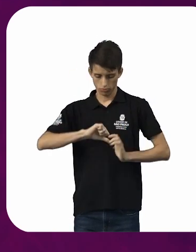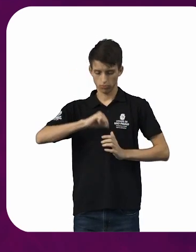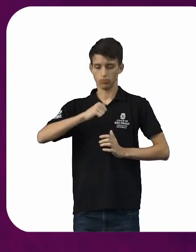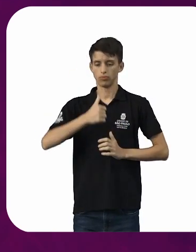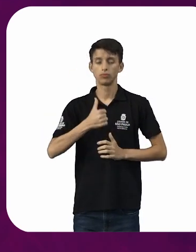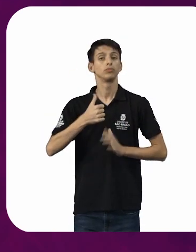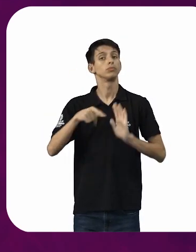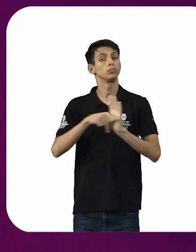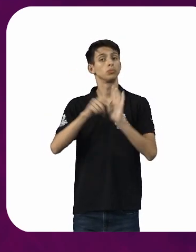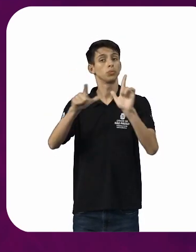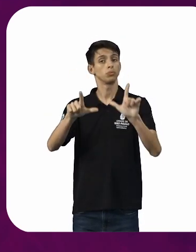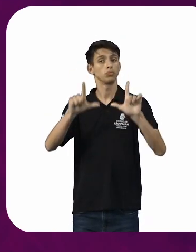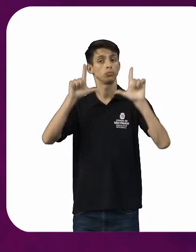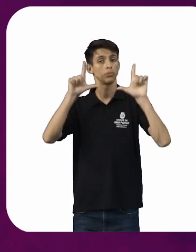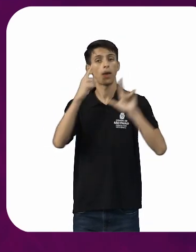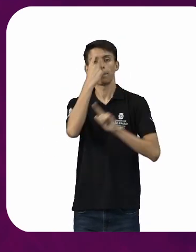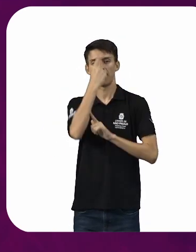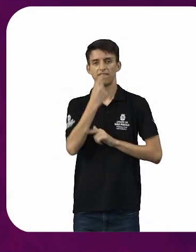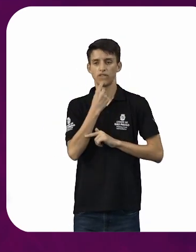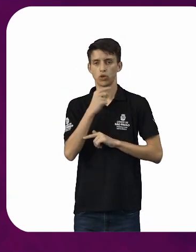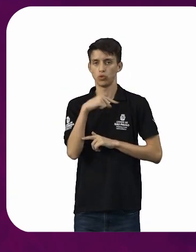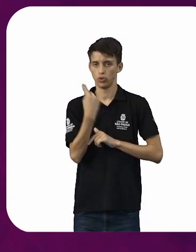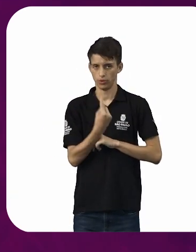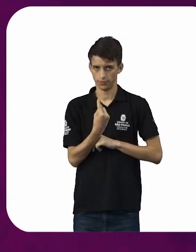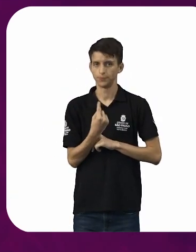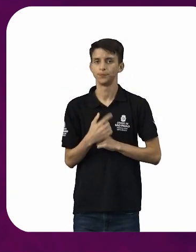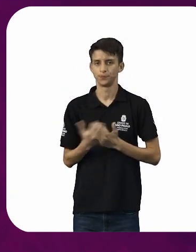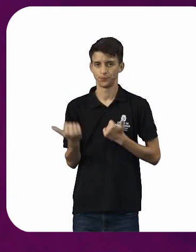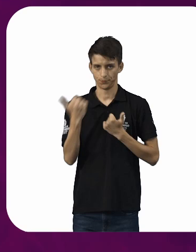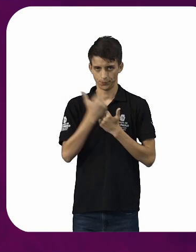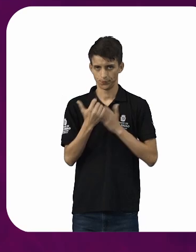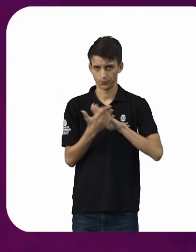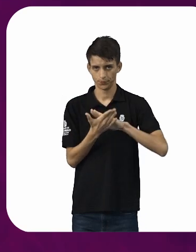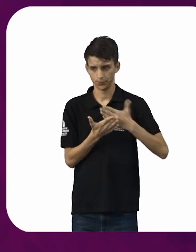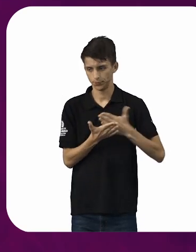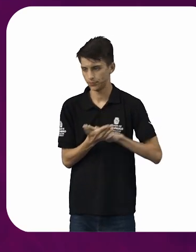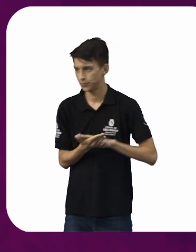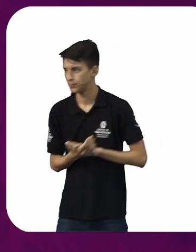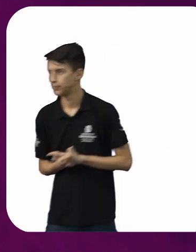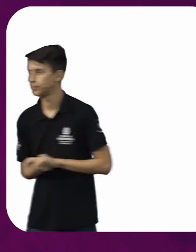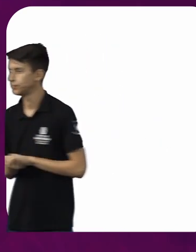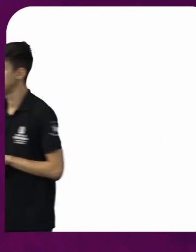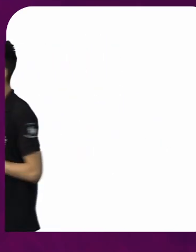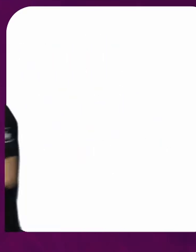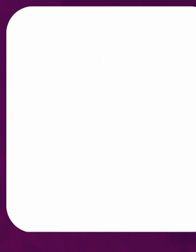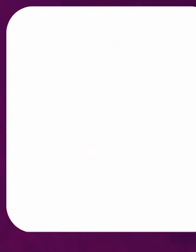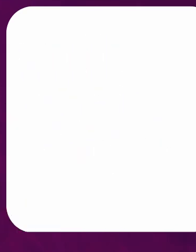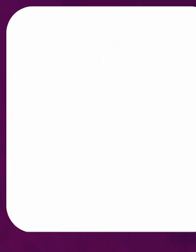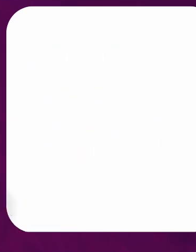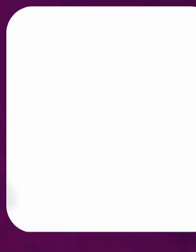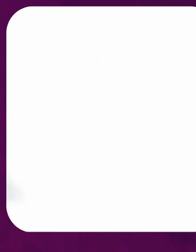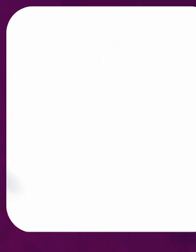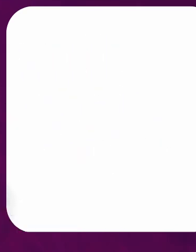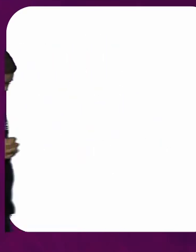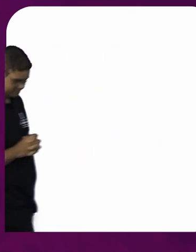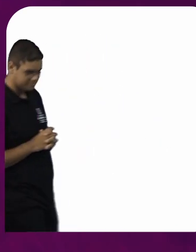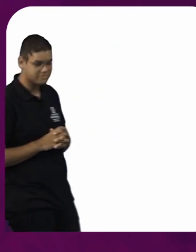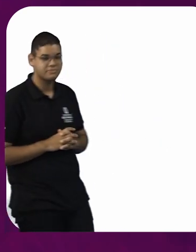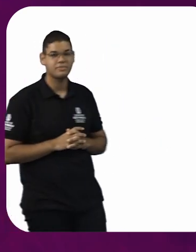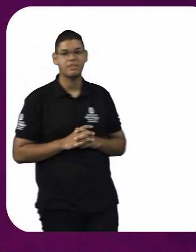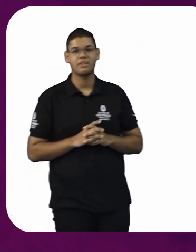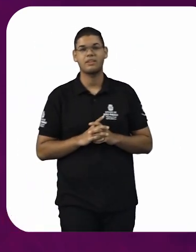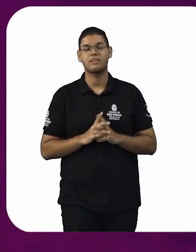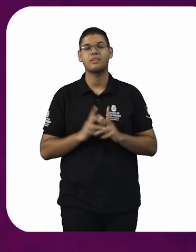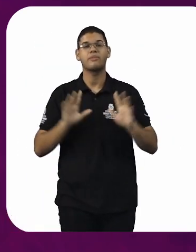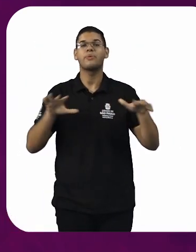a autoimagem, como a honra subjetiva, né? Como a pessoa se sente diante da ofensa. E quando a pessoa se sente, ela